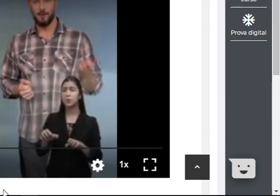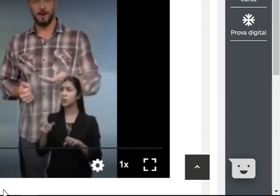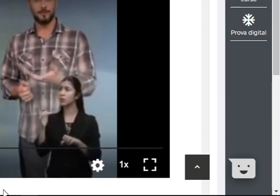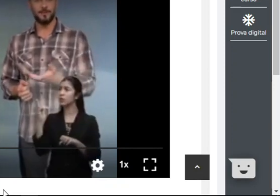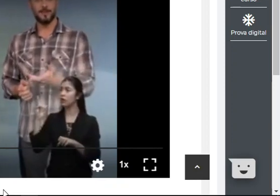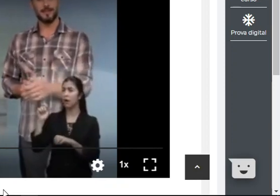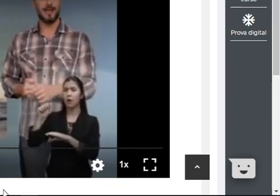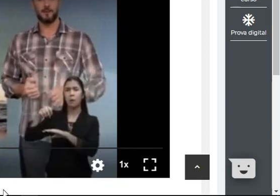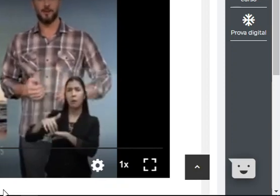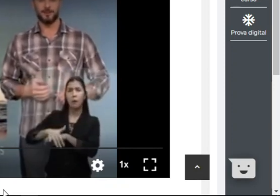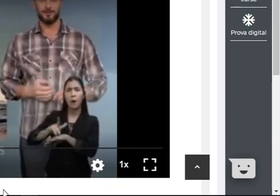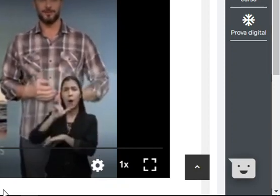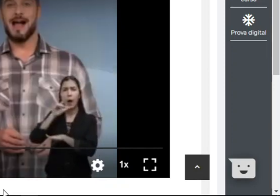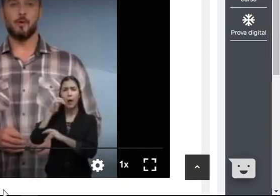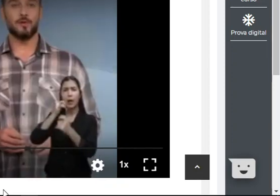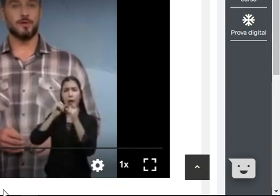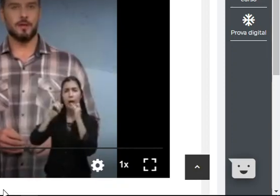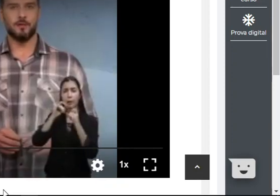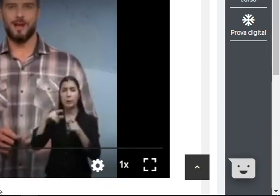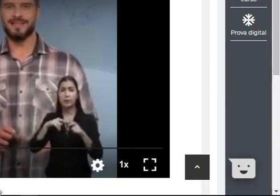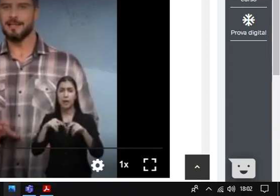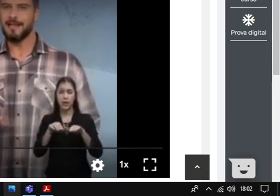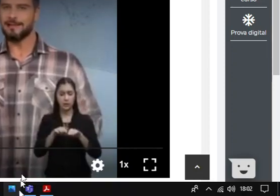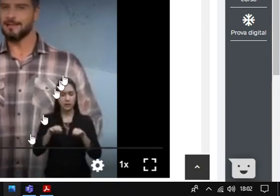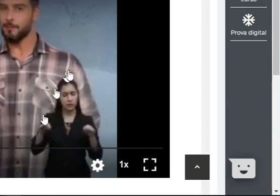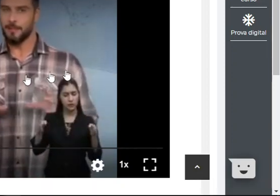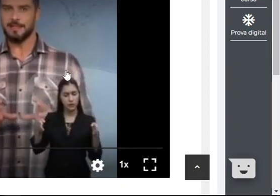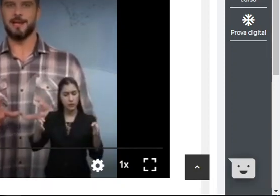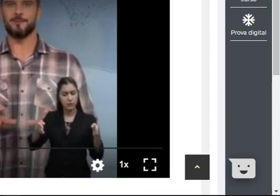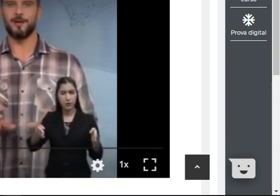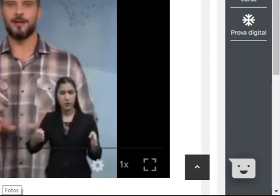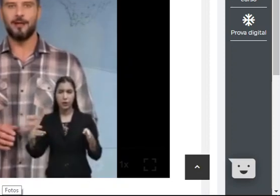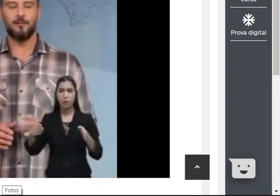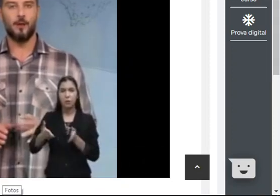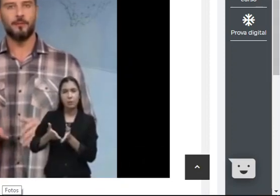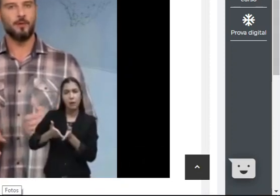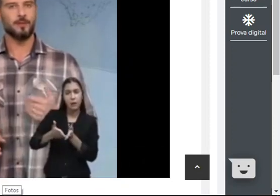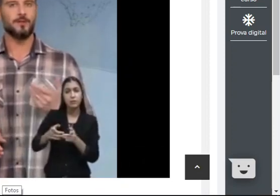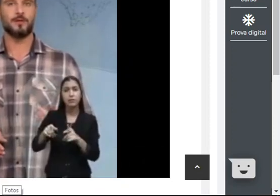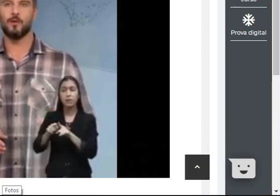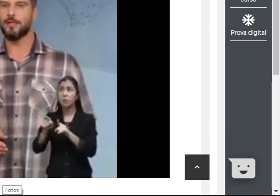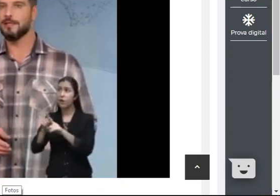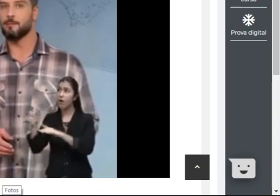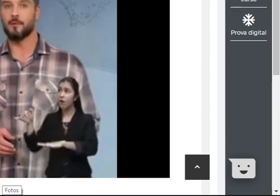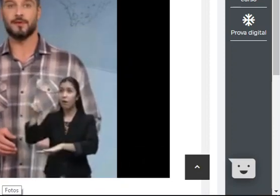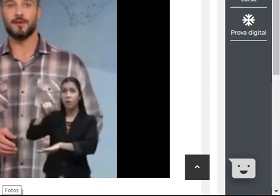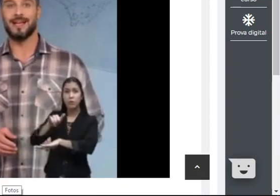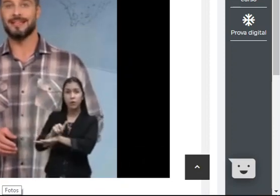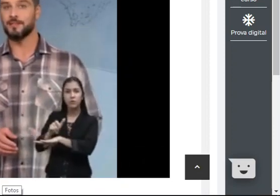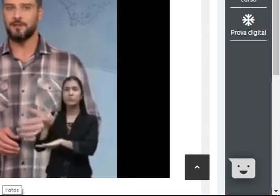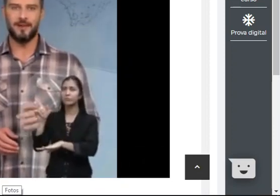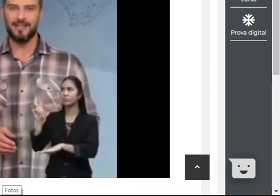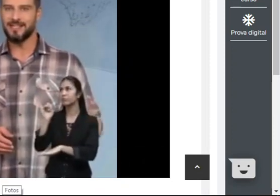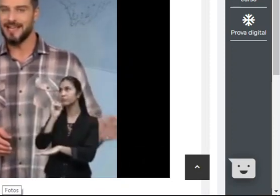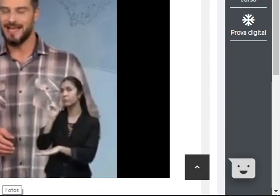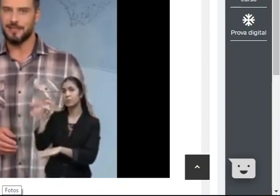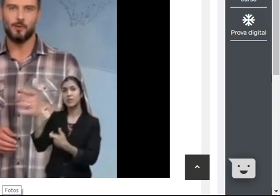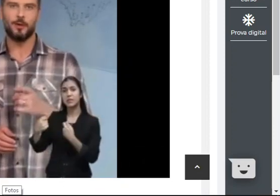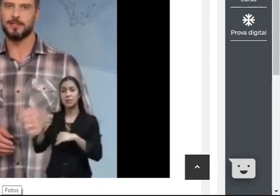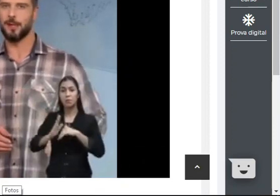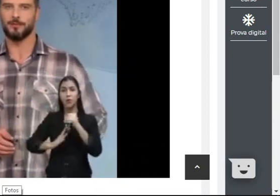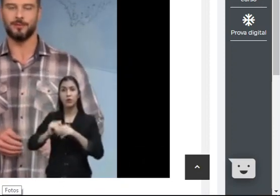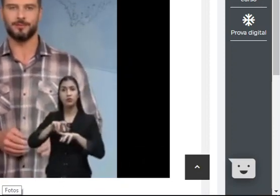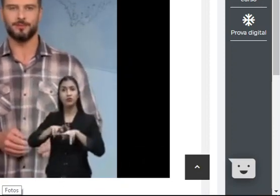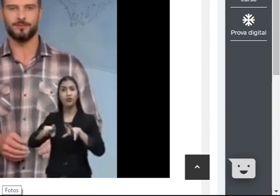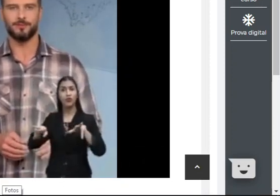hidrelétricas, portos e aeroportos. A construção de uma hidrelétrica, por exemplo, envolve muitos fatores e profissionais de diferentes áreas